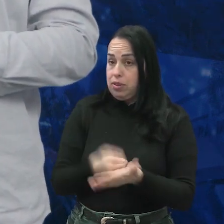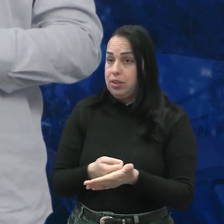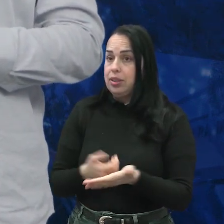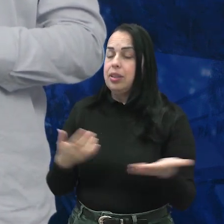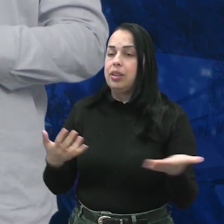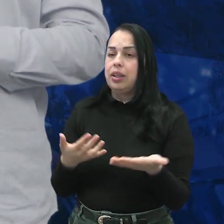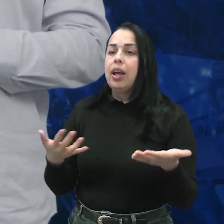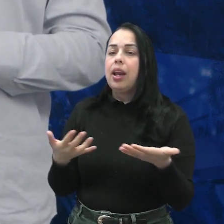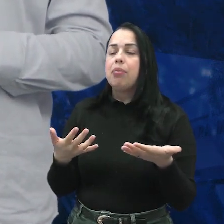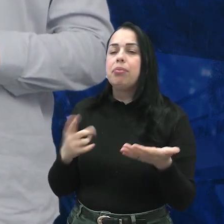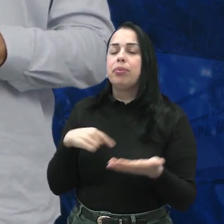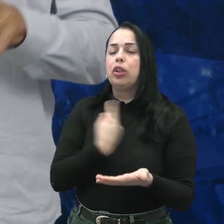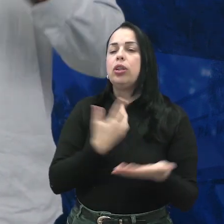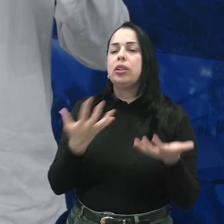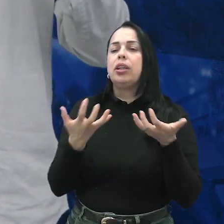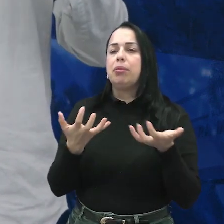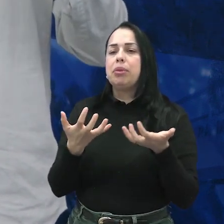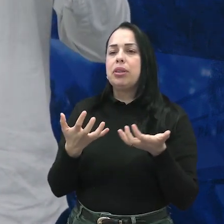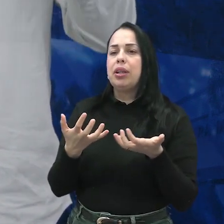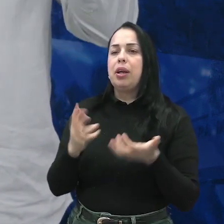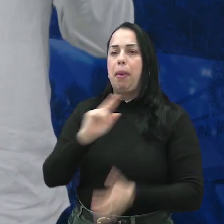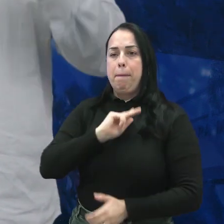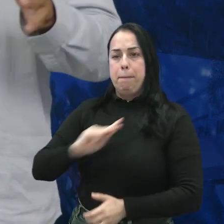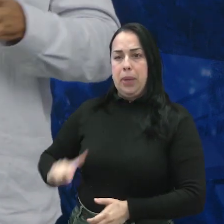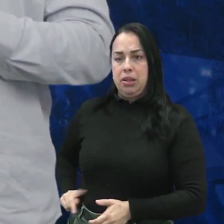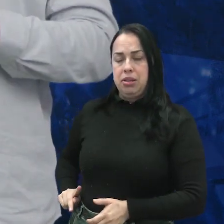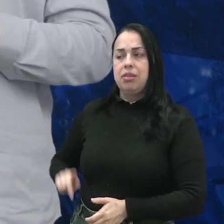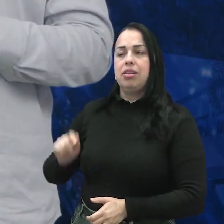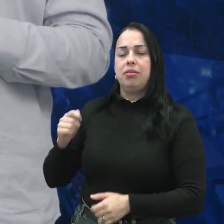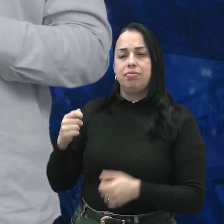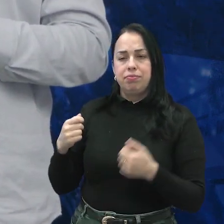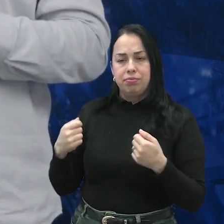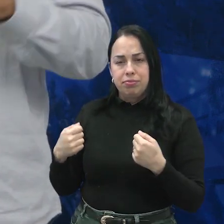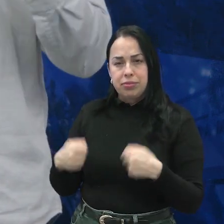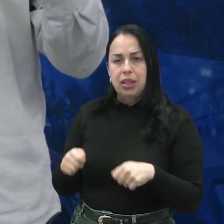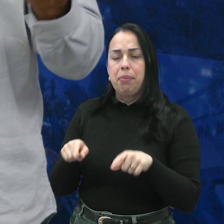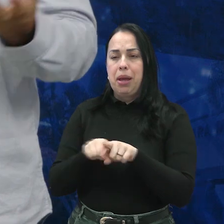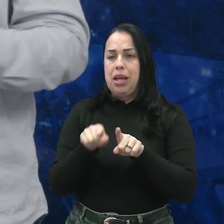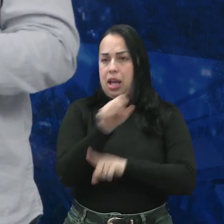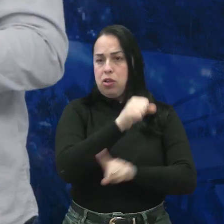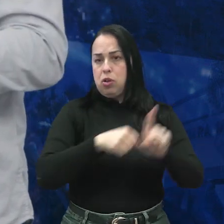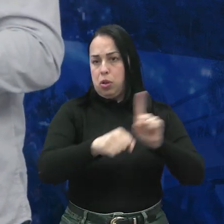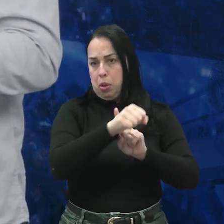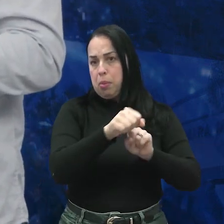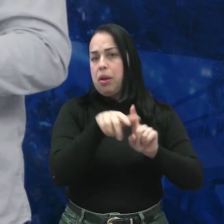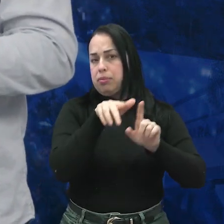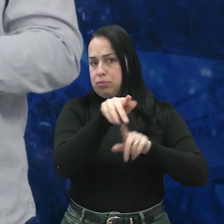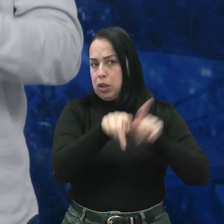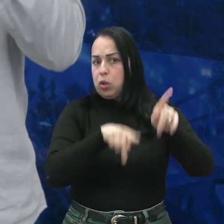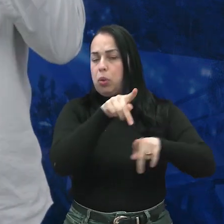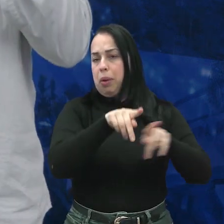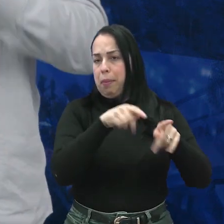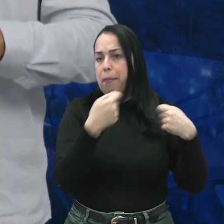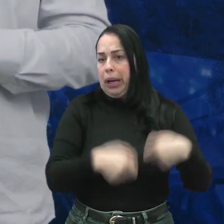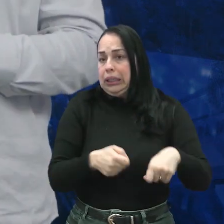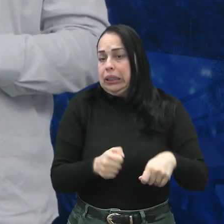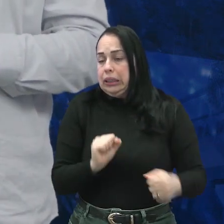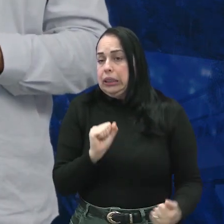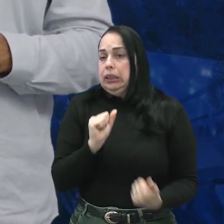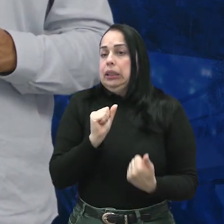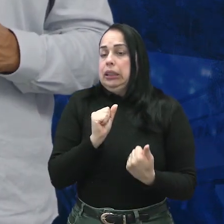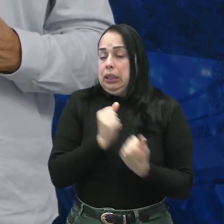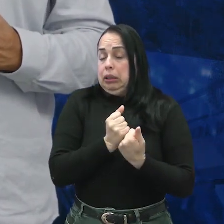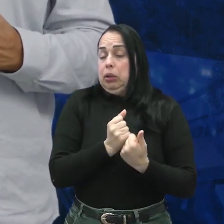é que o presidente tenha esse cuidado, e aí a mobilização social é grande, precisa ser fortalecida nesse